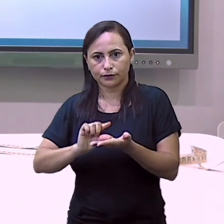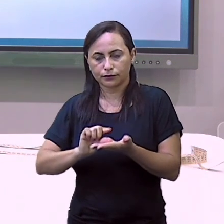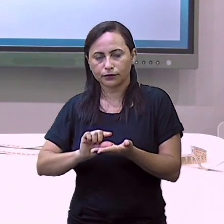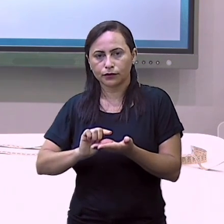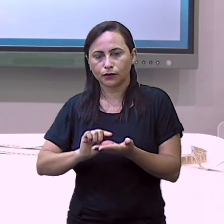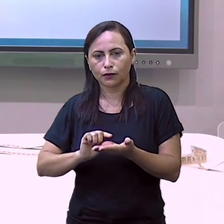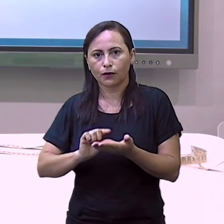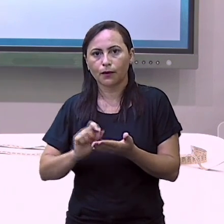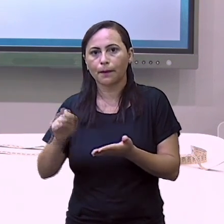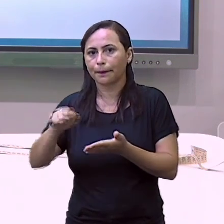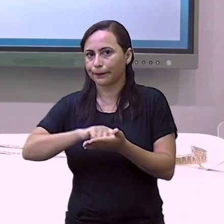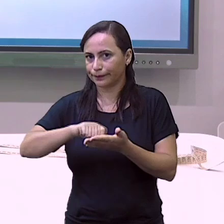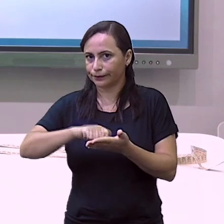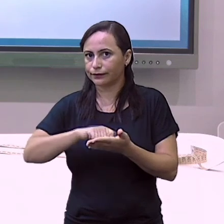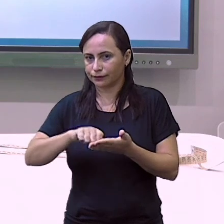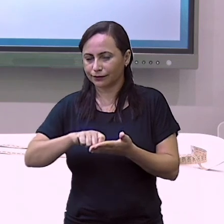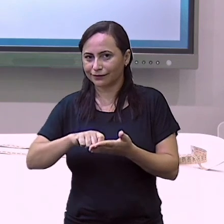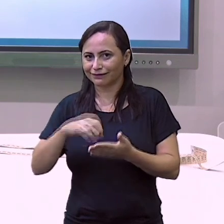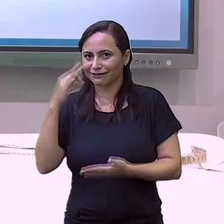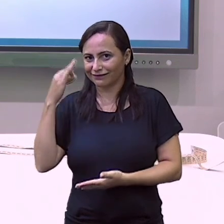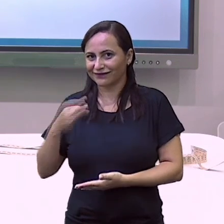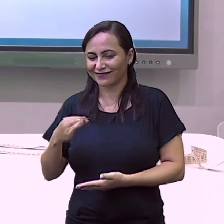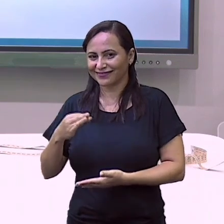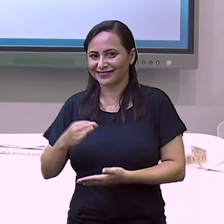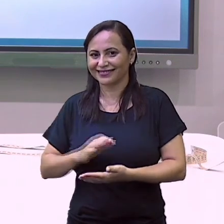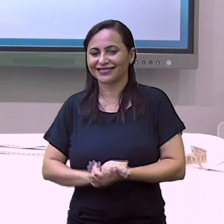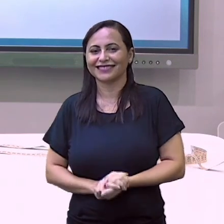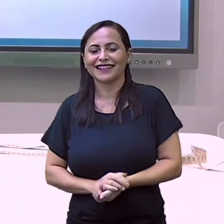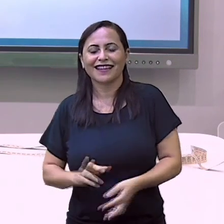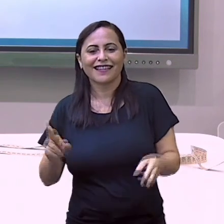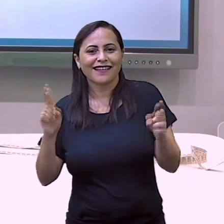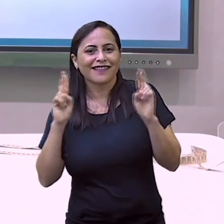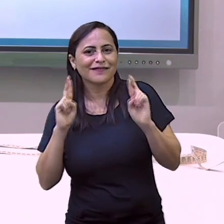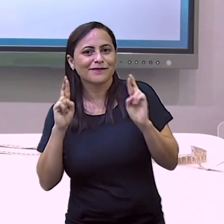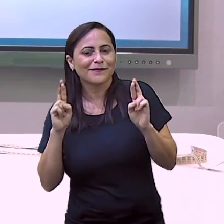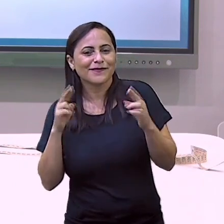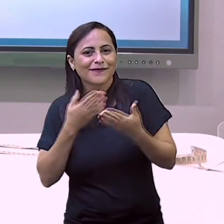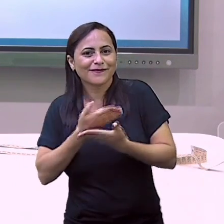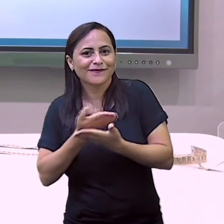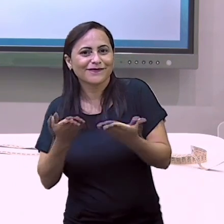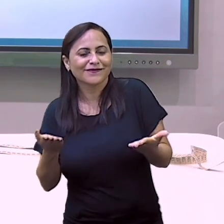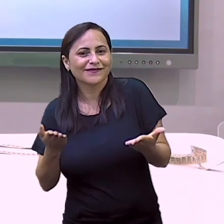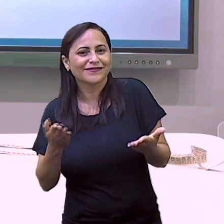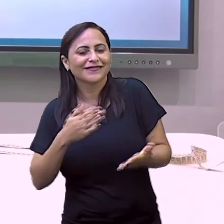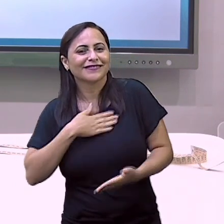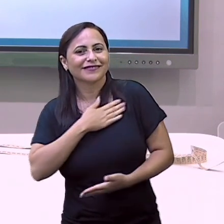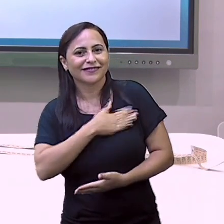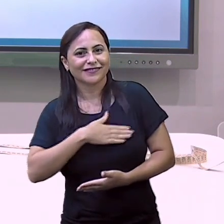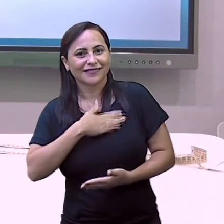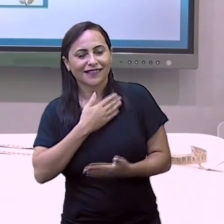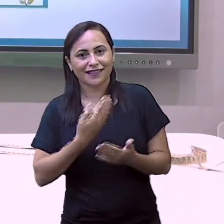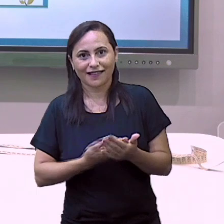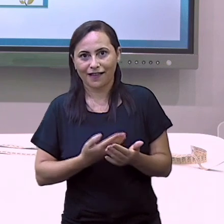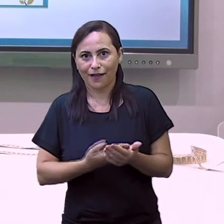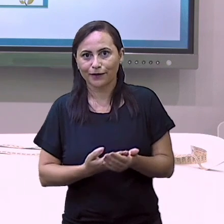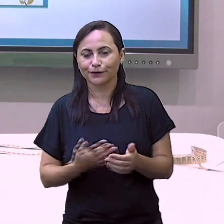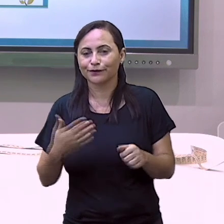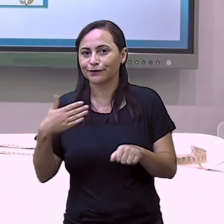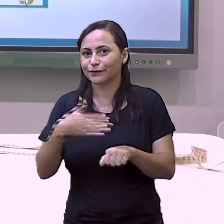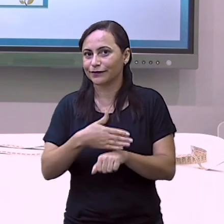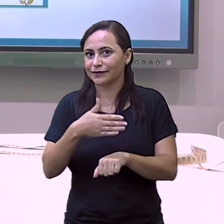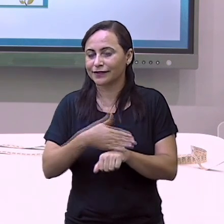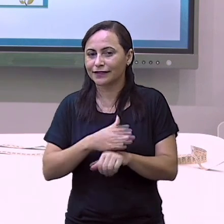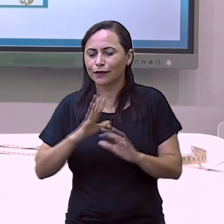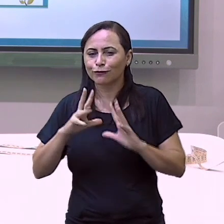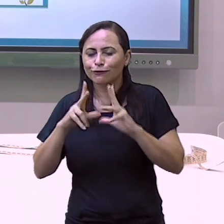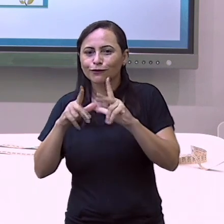menor é a borracha, certo? Espero que vocês tenham gostado da nossa aula e para acessar as nossas